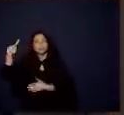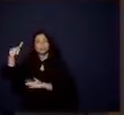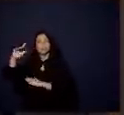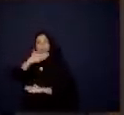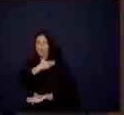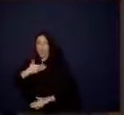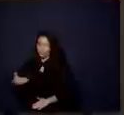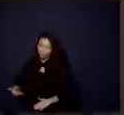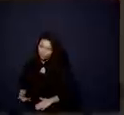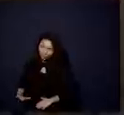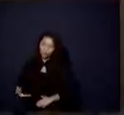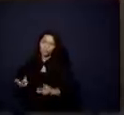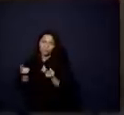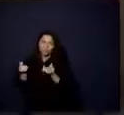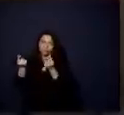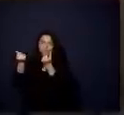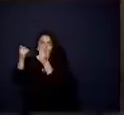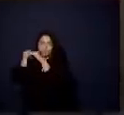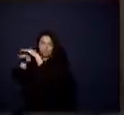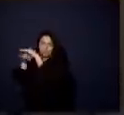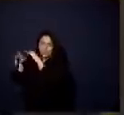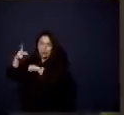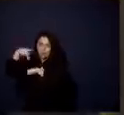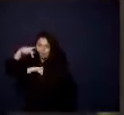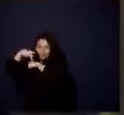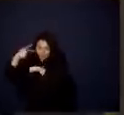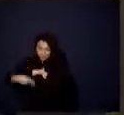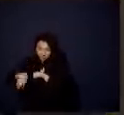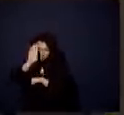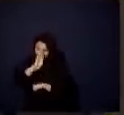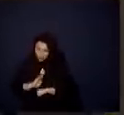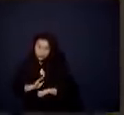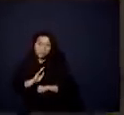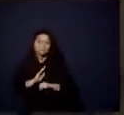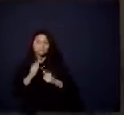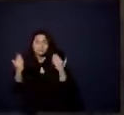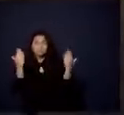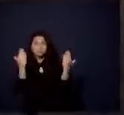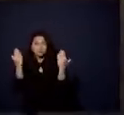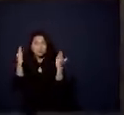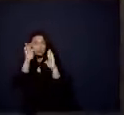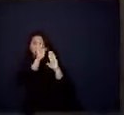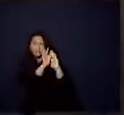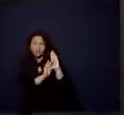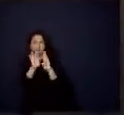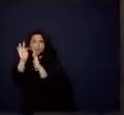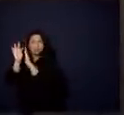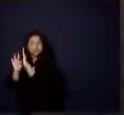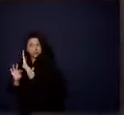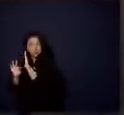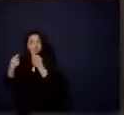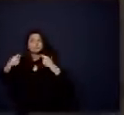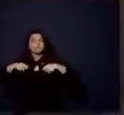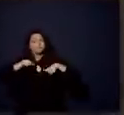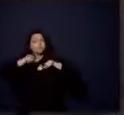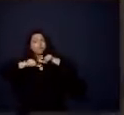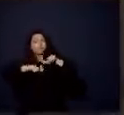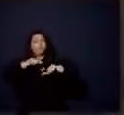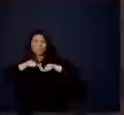Essa é a grande diferença no mais tem muita aproximação entre os dois textos eles prevêm que esses tributos tanto